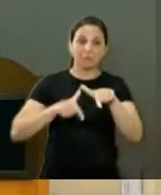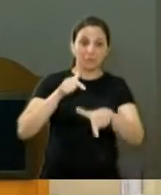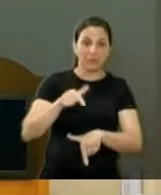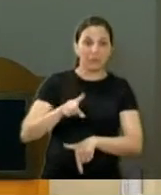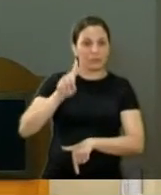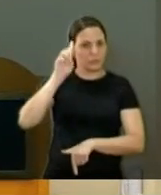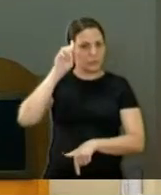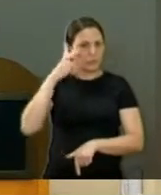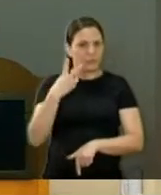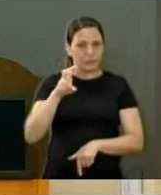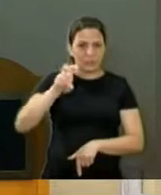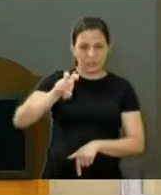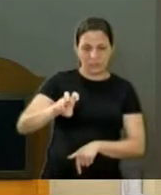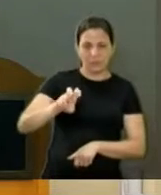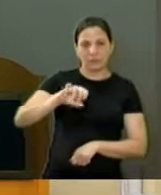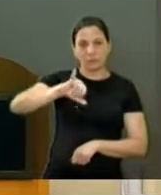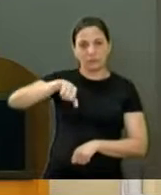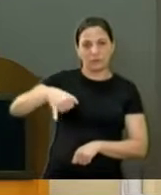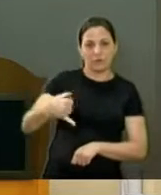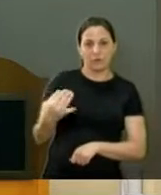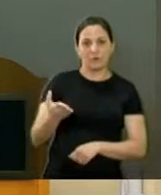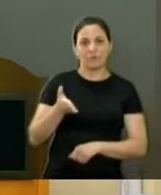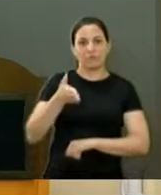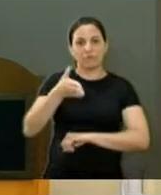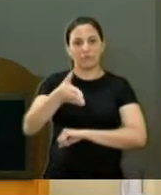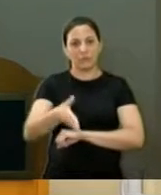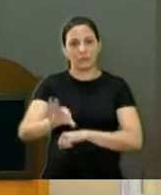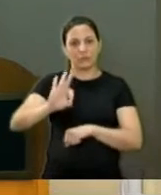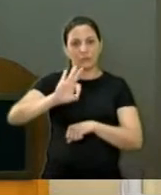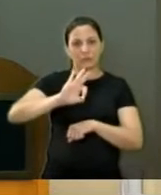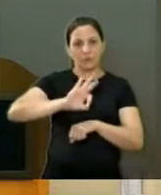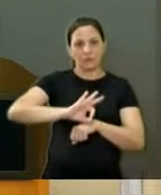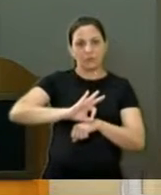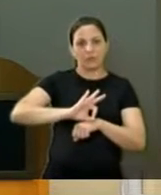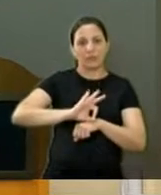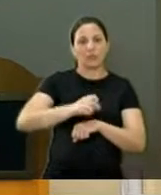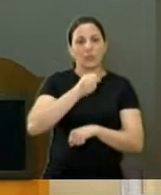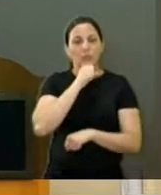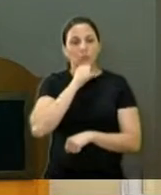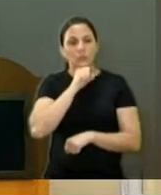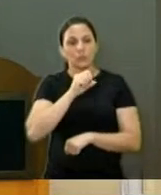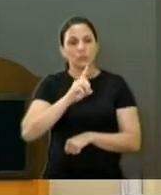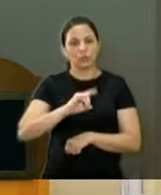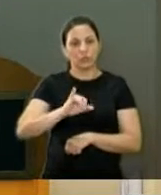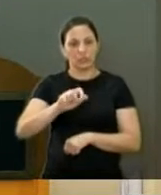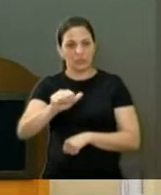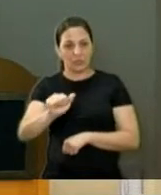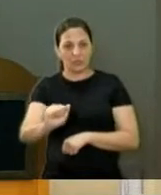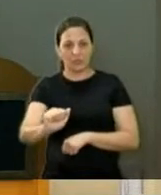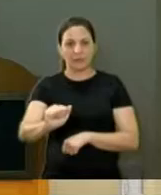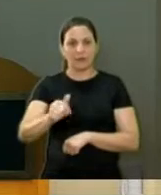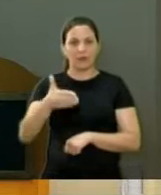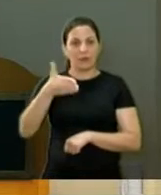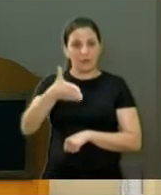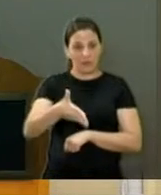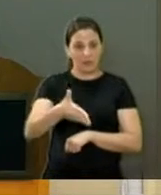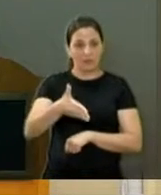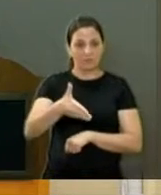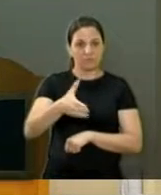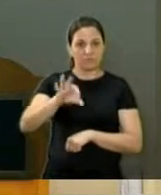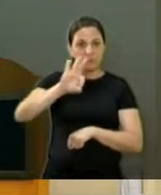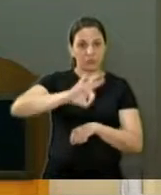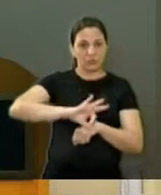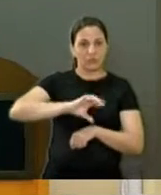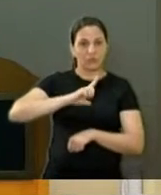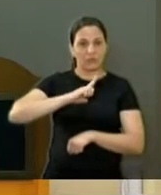25 agora segundo nuno 112 o dia e lá nós temos mais de 20